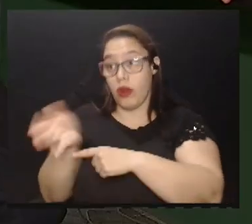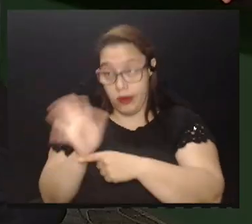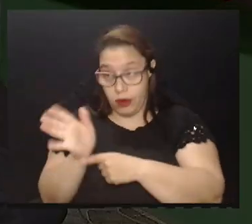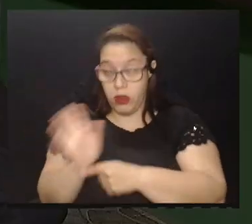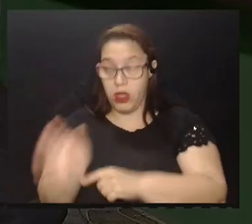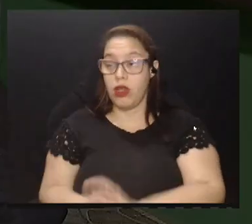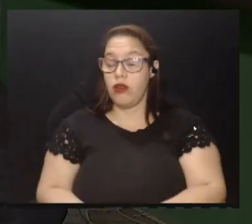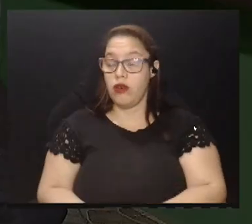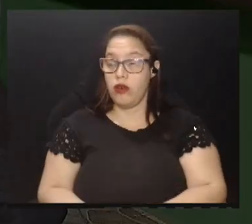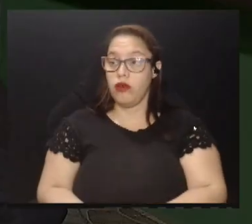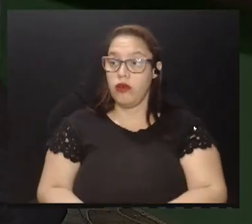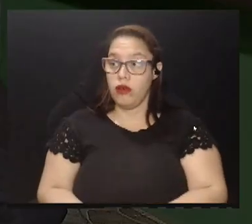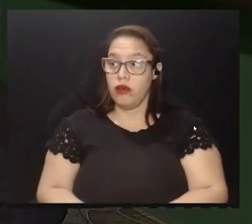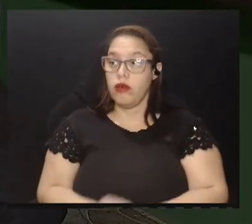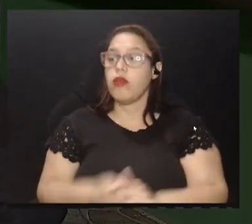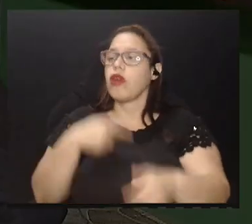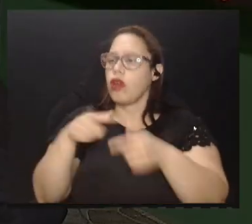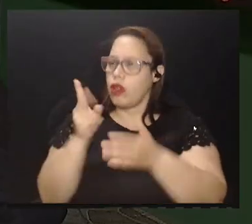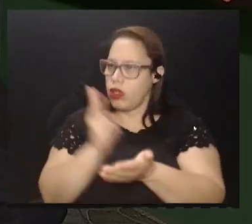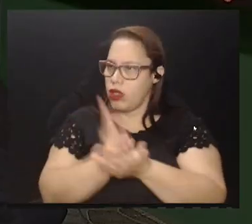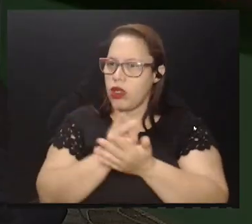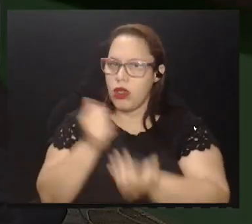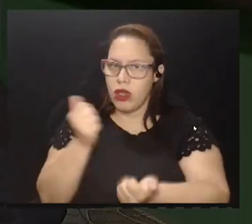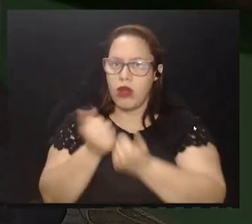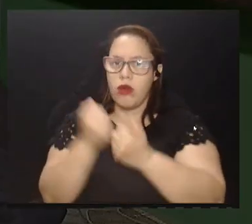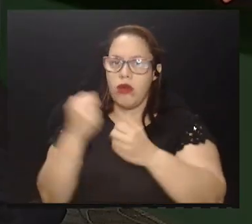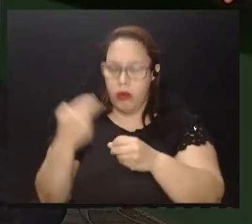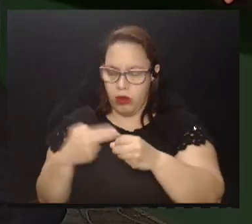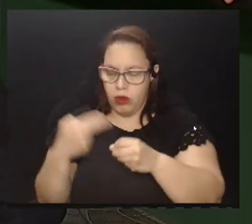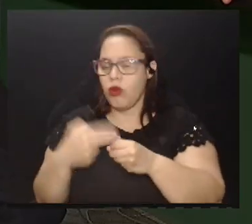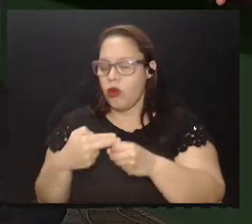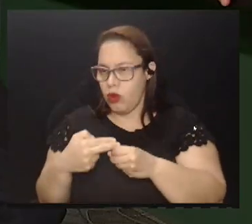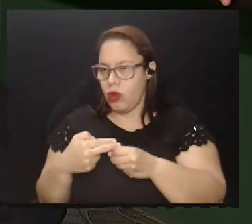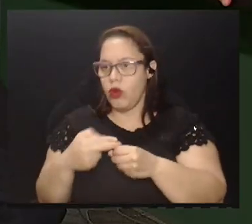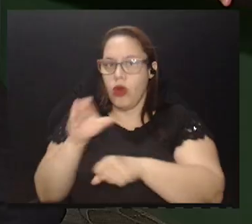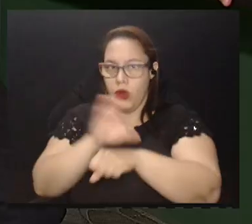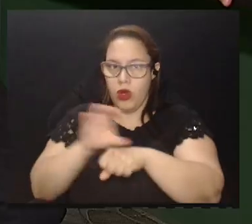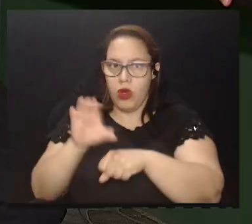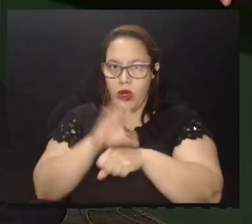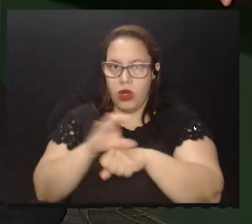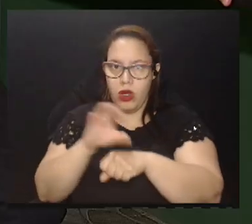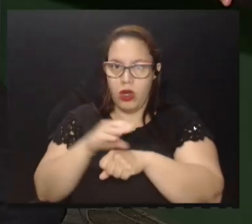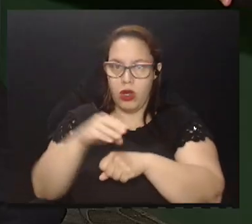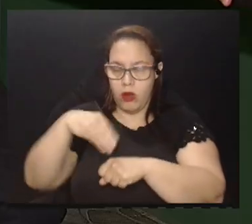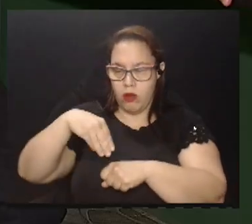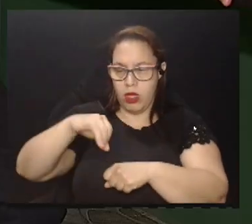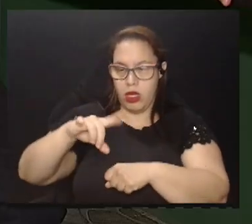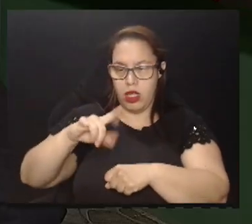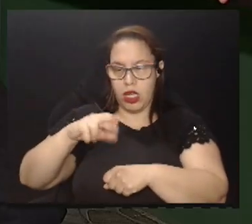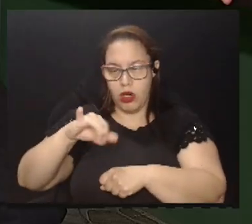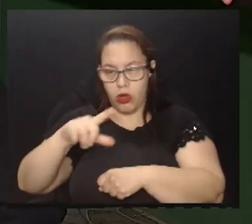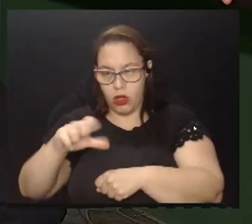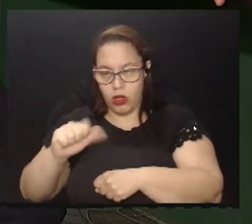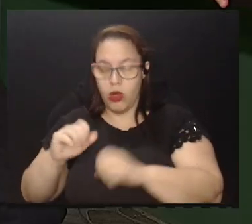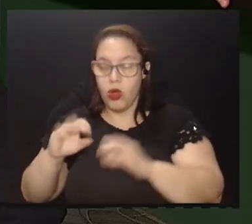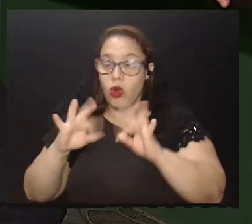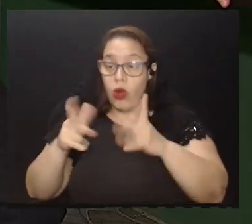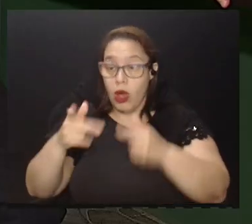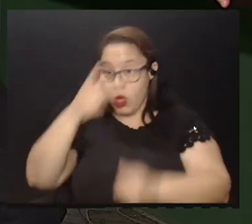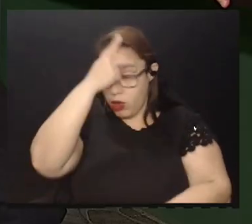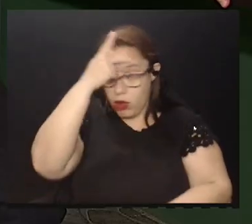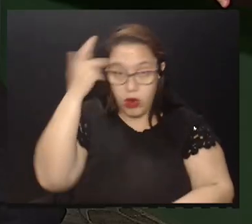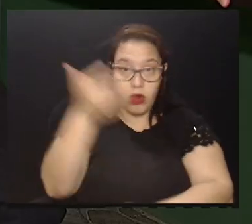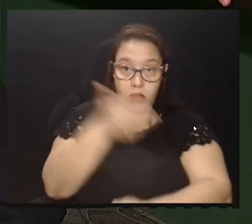Trabalhamos sempre muito em parceria com a Unicamp, pelo curso de mediologia, então quase todas as pessoas que estão aqui colaborando com a gente